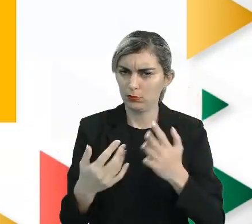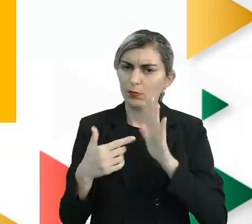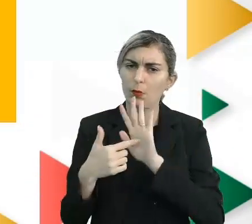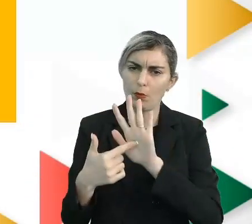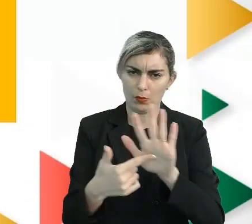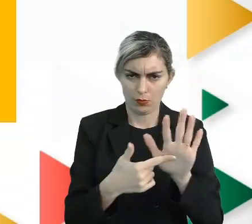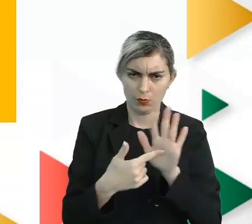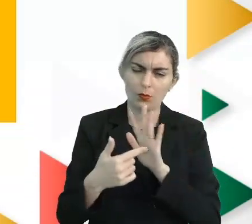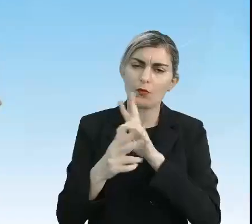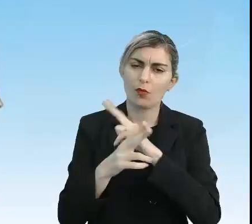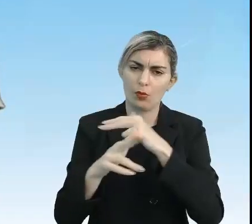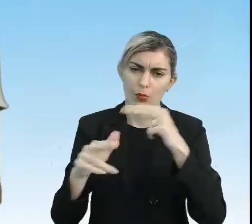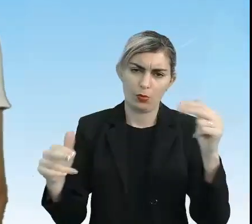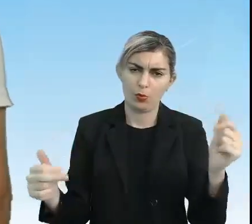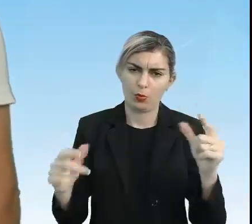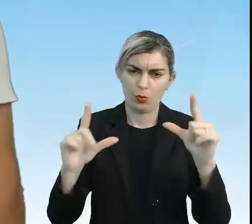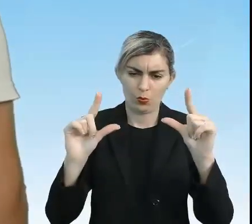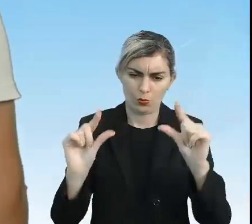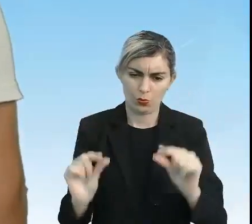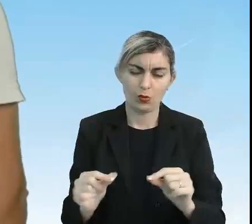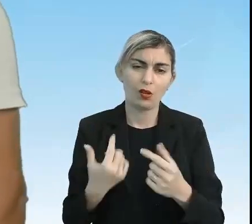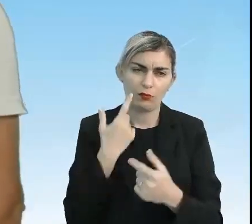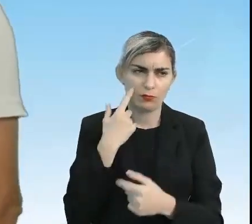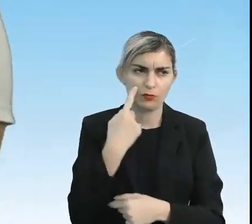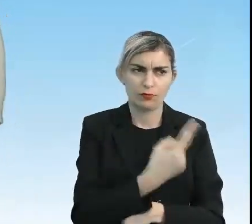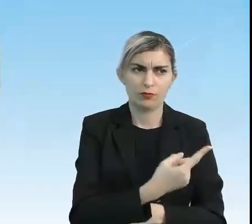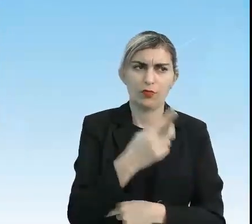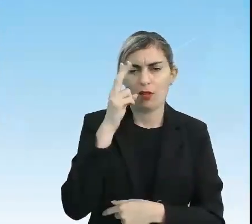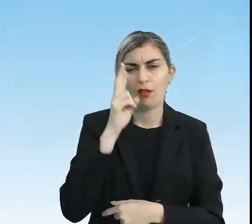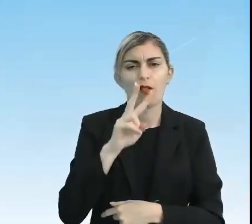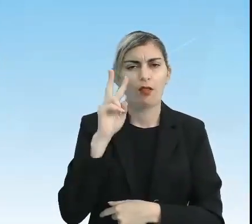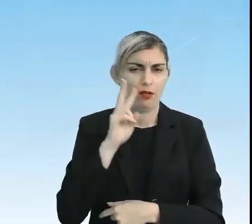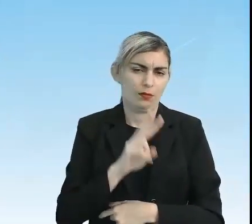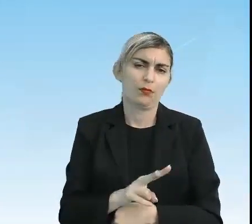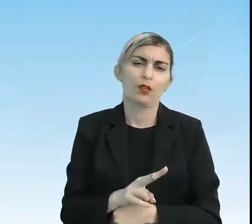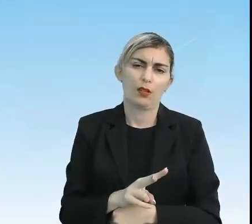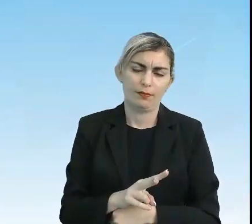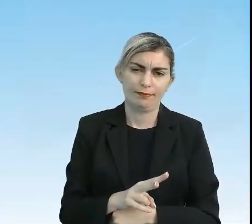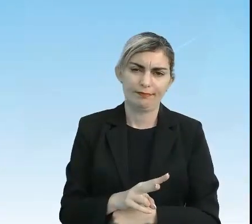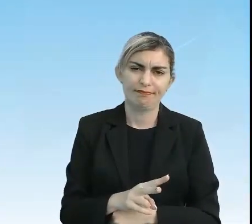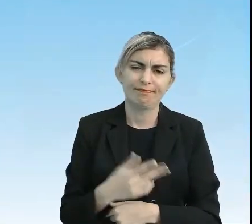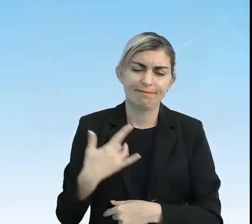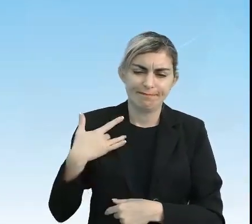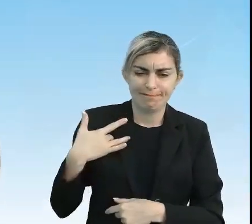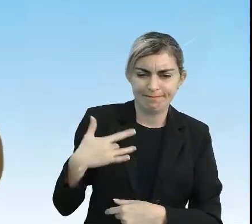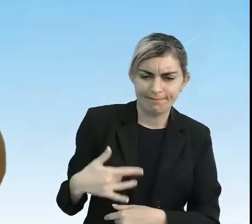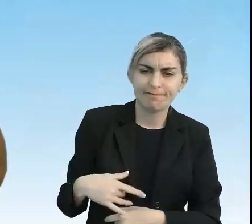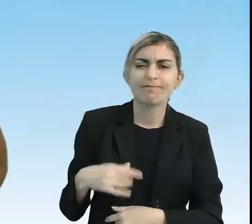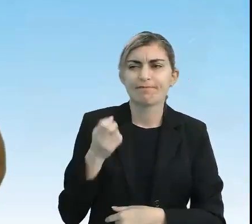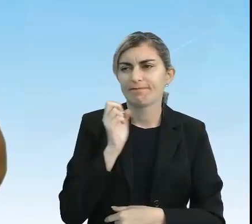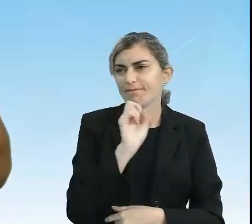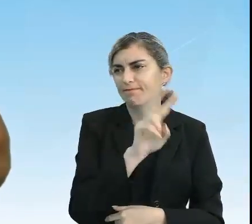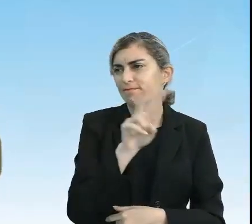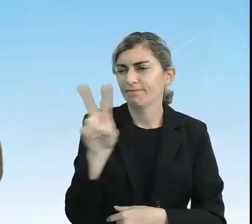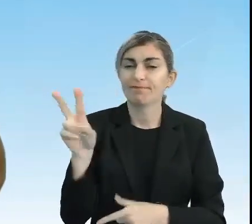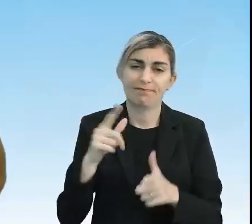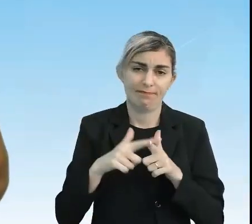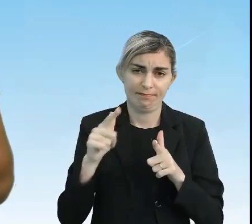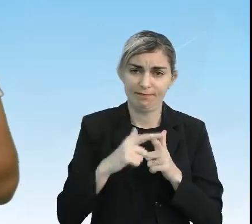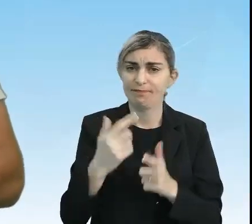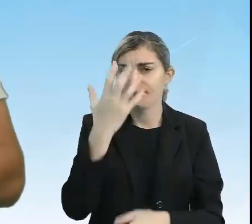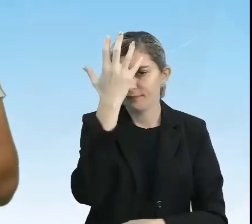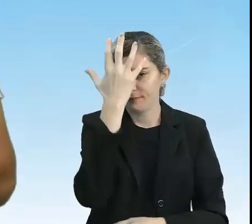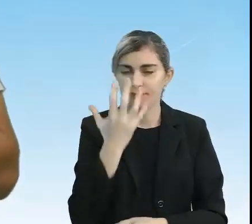como nunca esteve tão baixo. Então, gostaria de lembrar realmente se é verdade. É verdade. Infelizmente, nós estamos passando por um problema muito